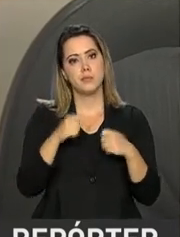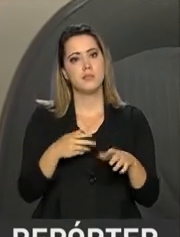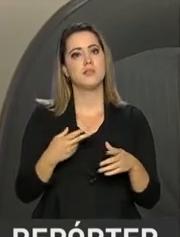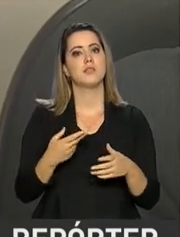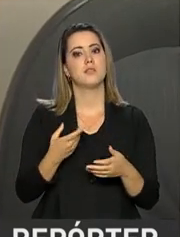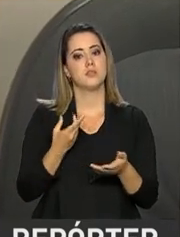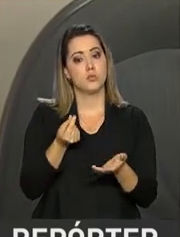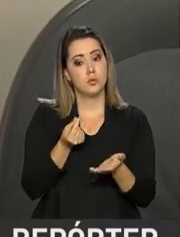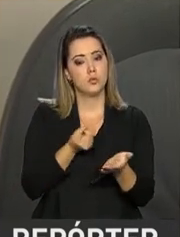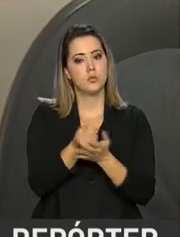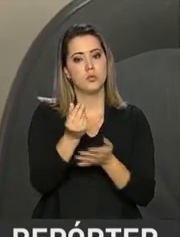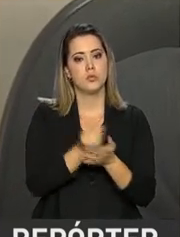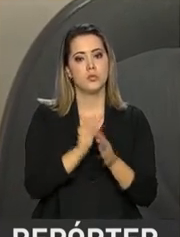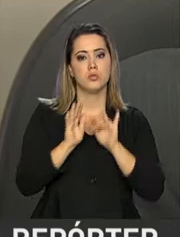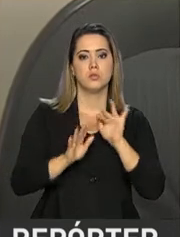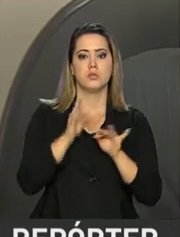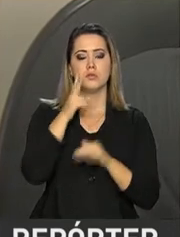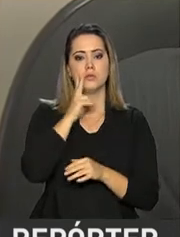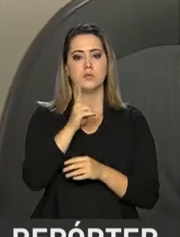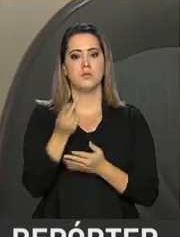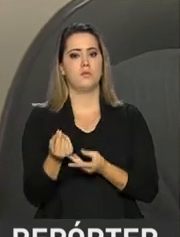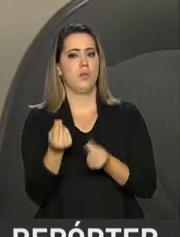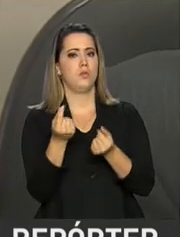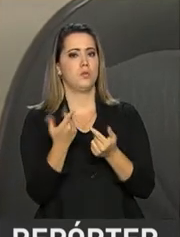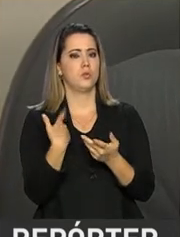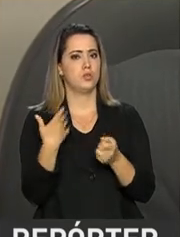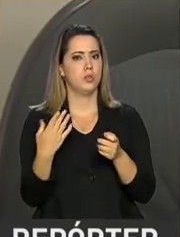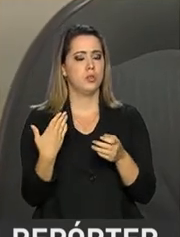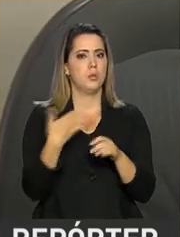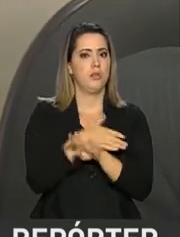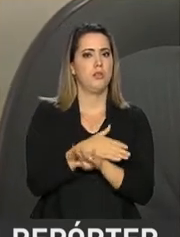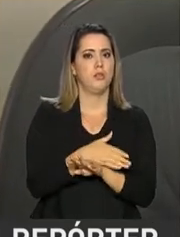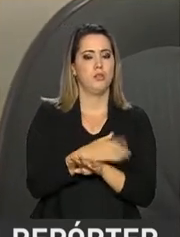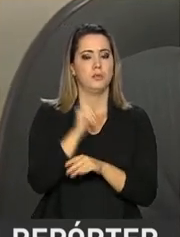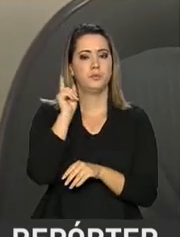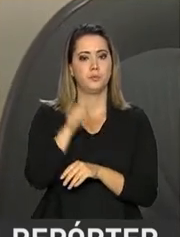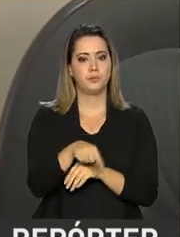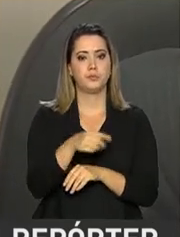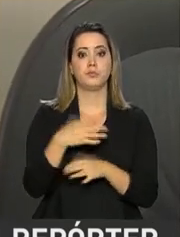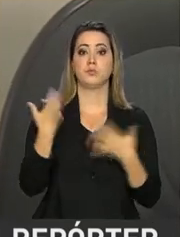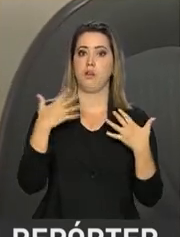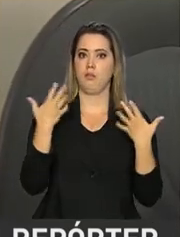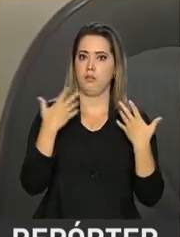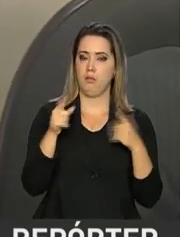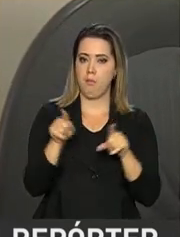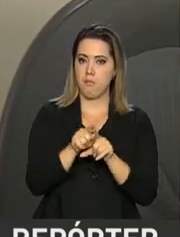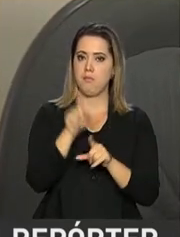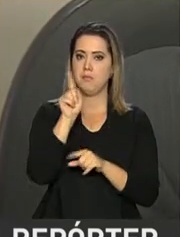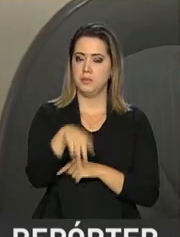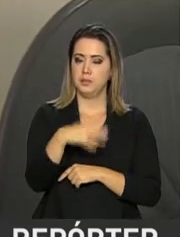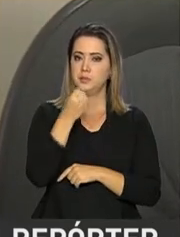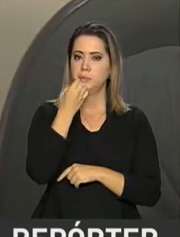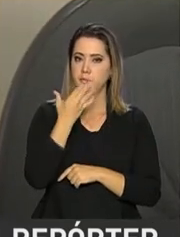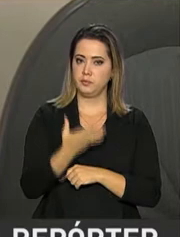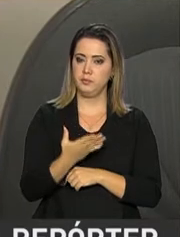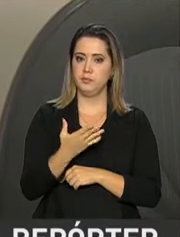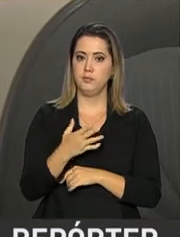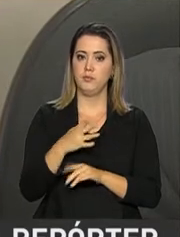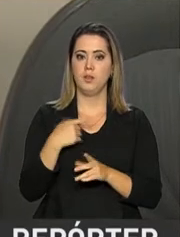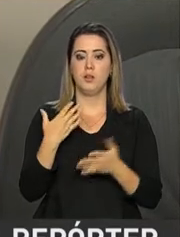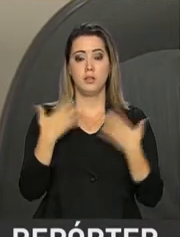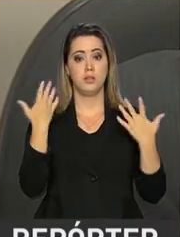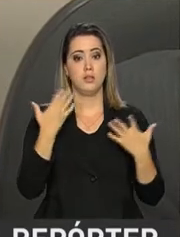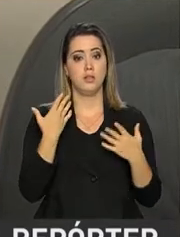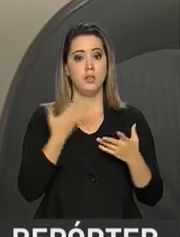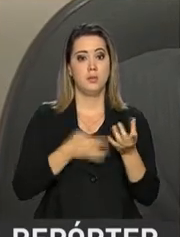de uma hora pra outra você vê um recurso engano na conta né então isso anima é de qualquer forma e anima o